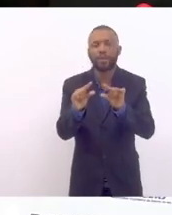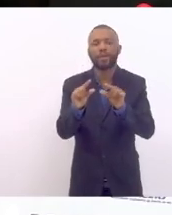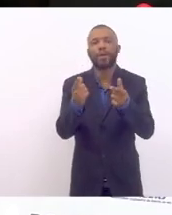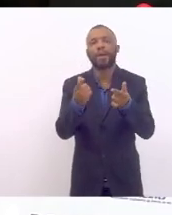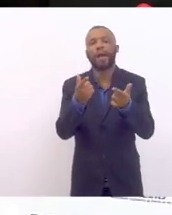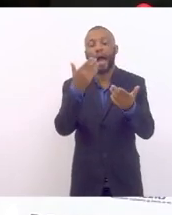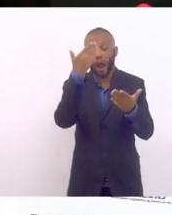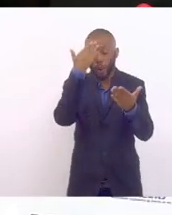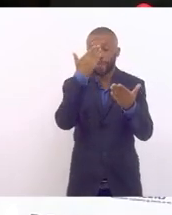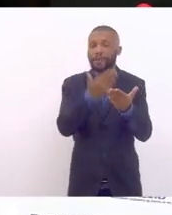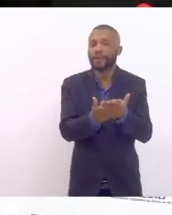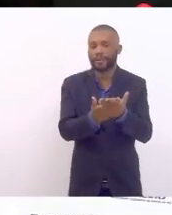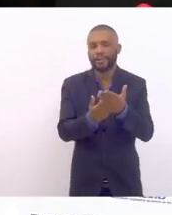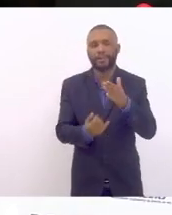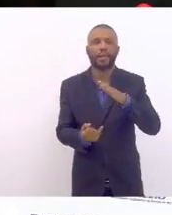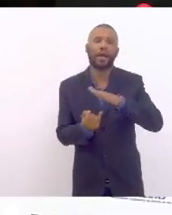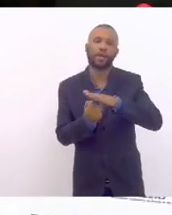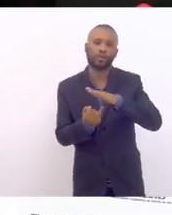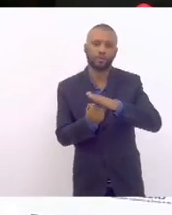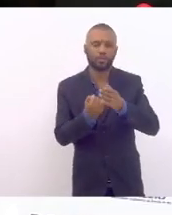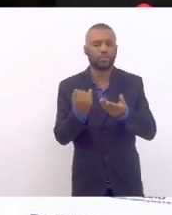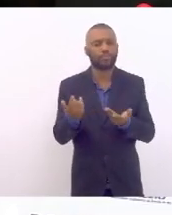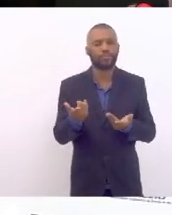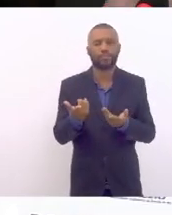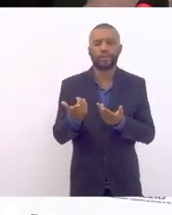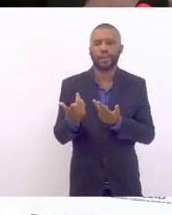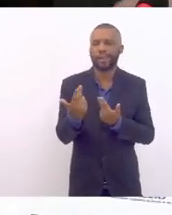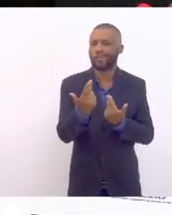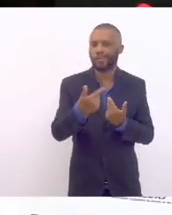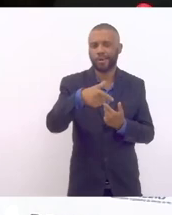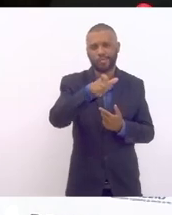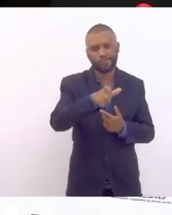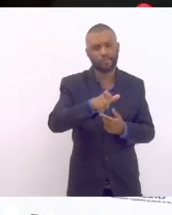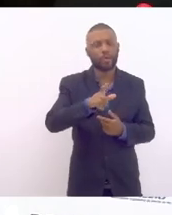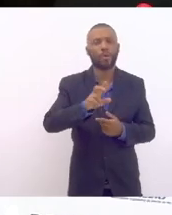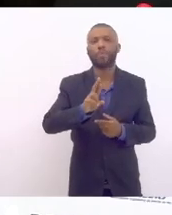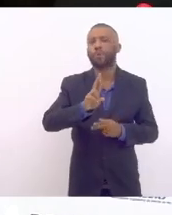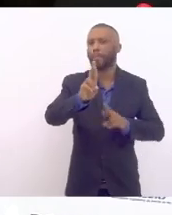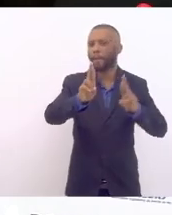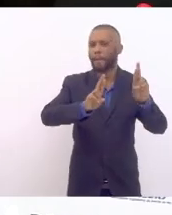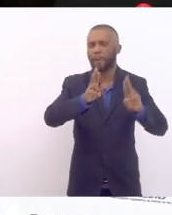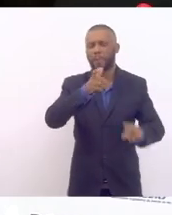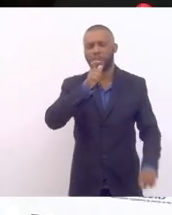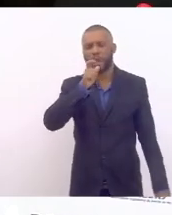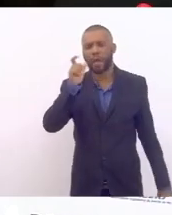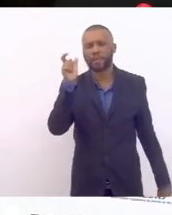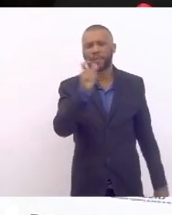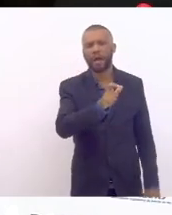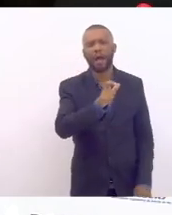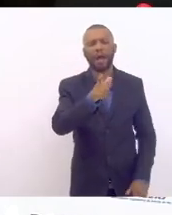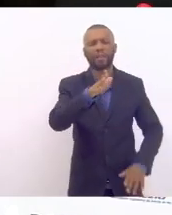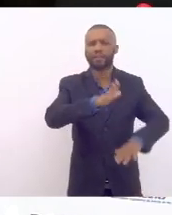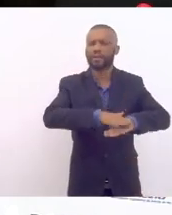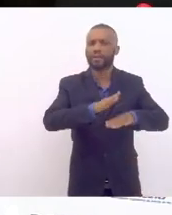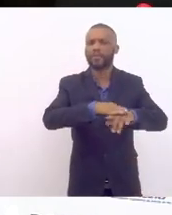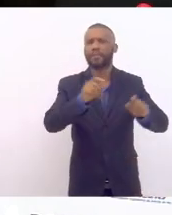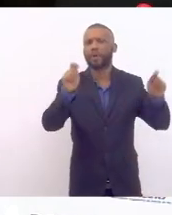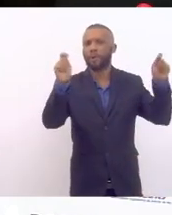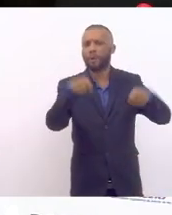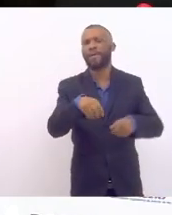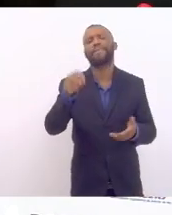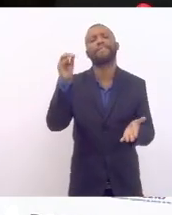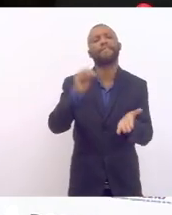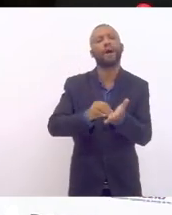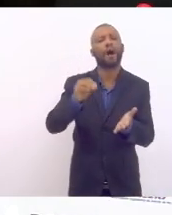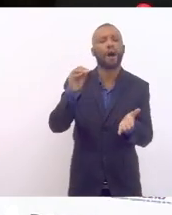das instituições no sentido como gestores né como os leitores são atacados às vezes como incompetente na gestão